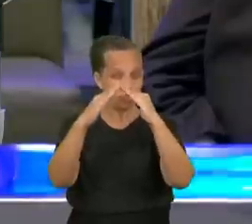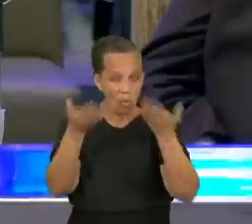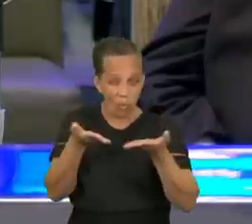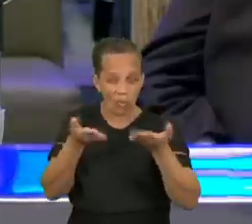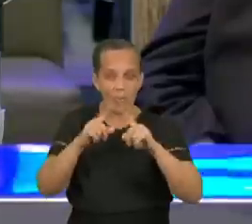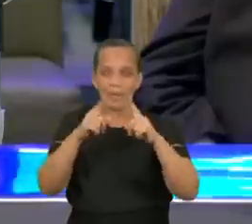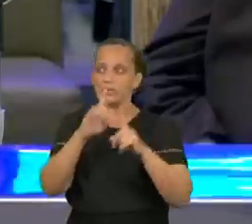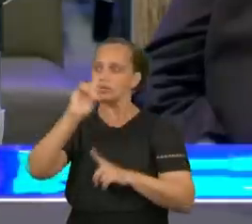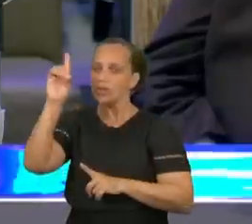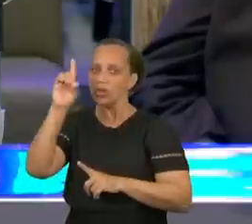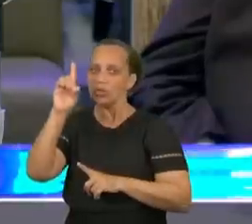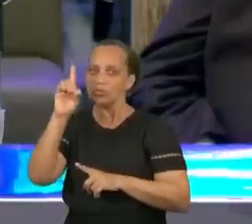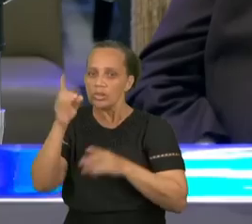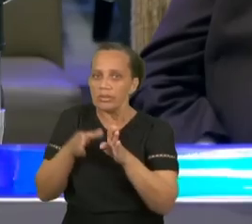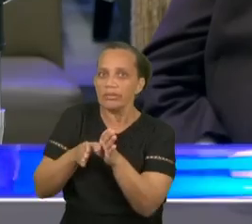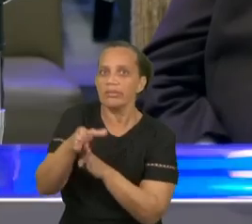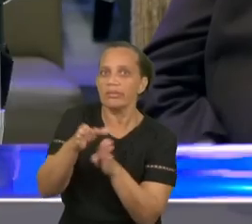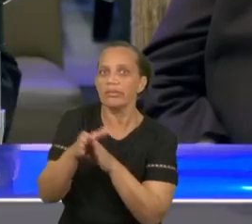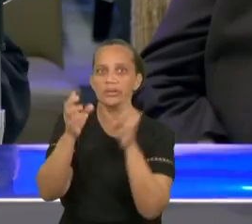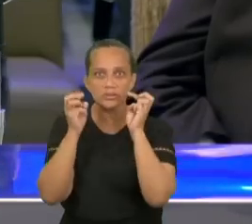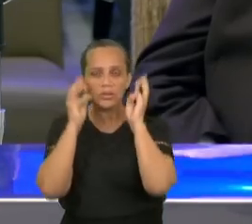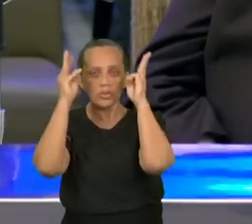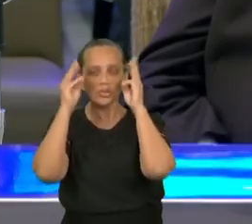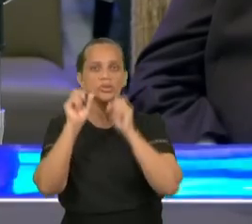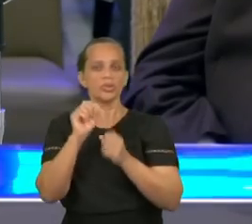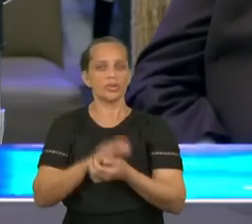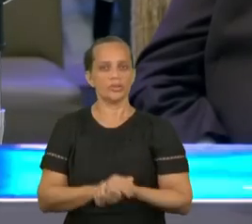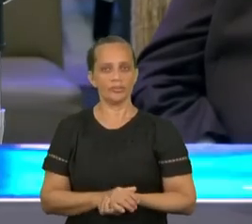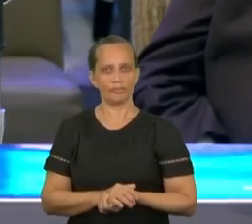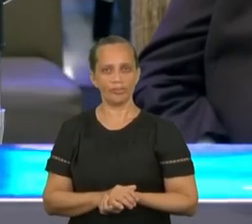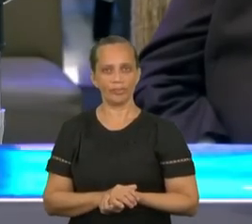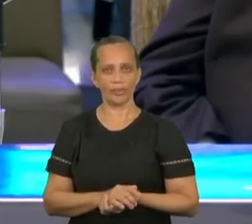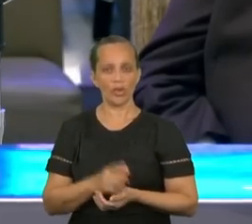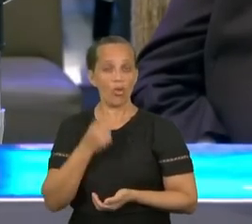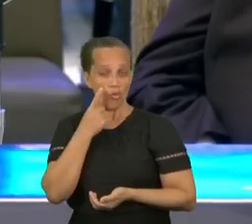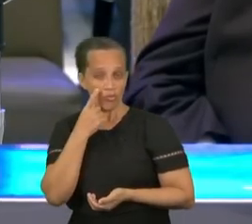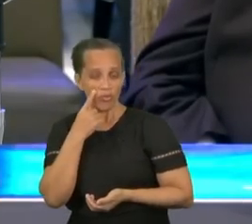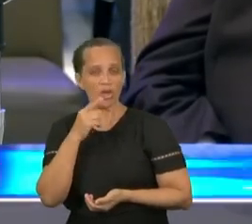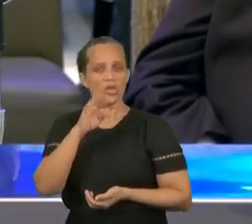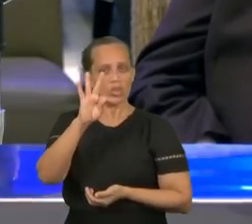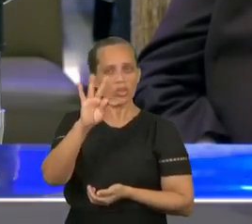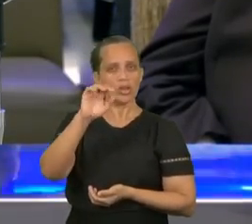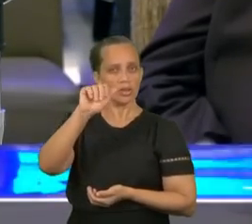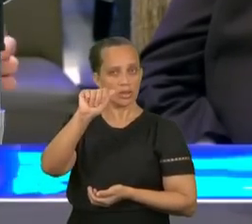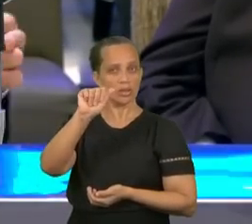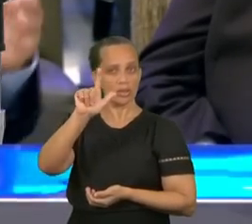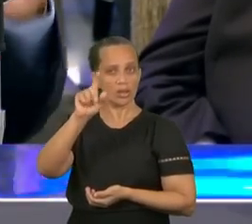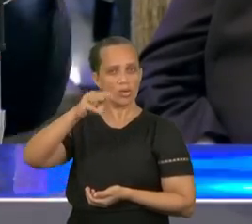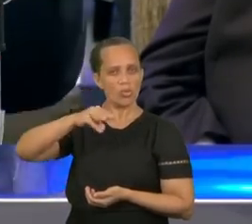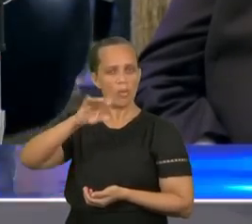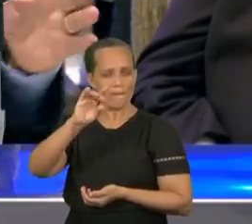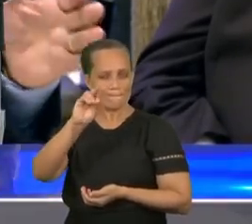orienta é a luta irmão eu já tive essa esse volume que trata justamente